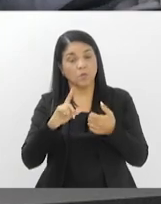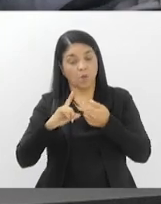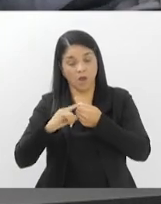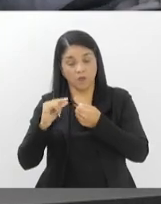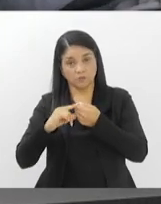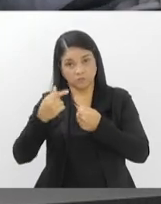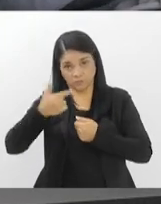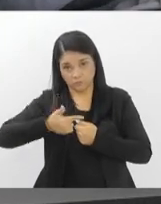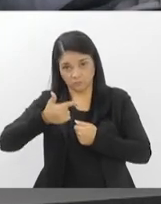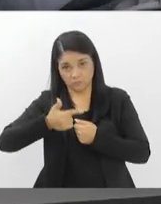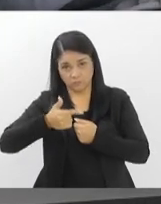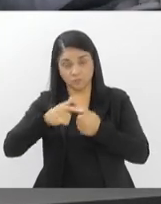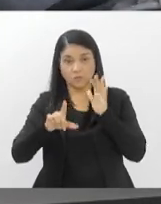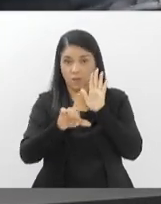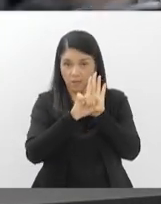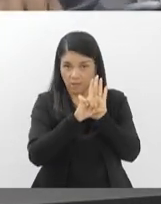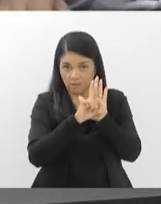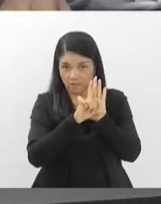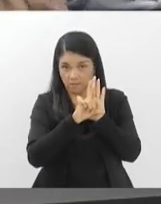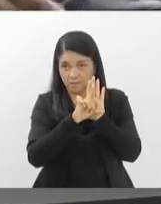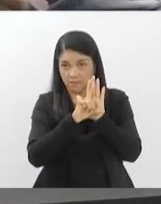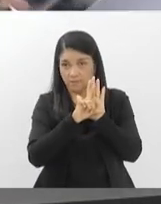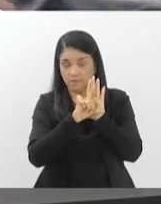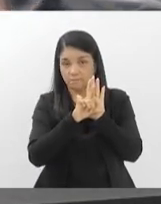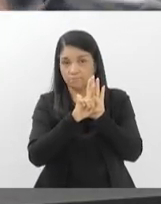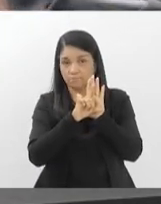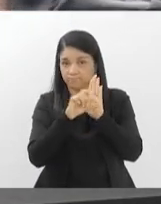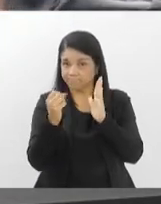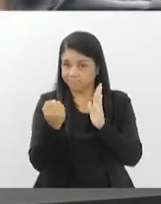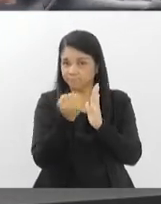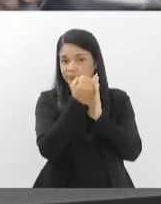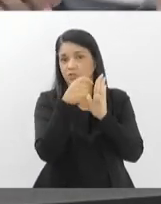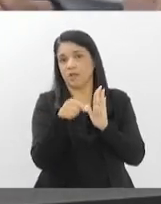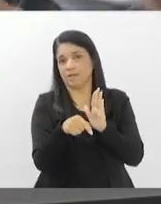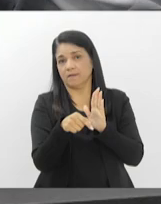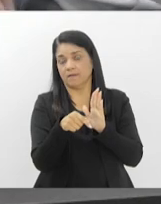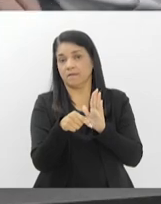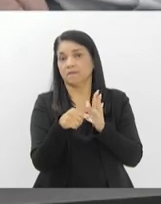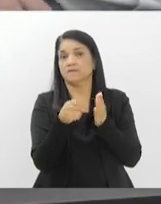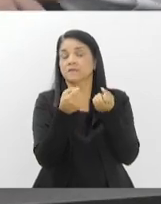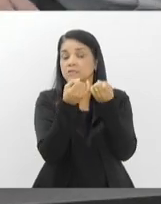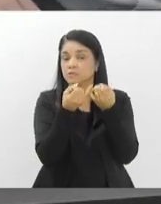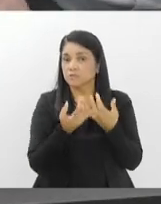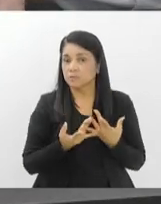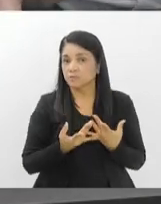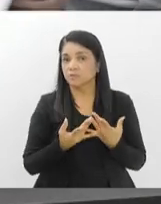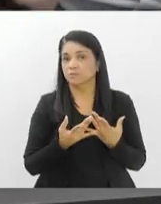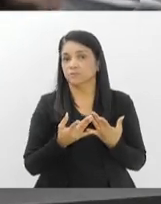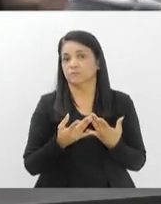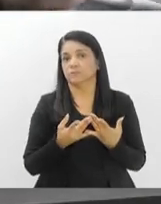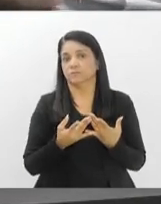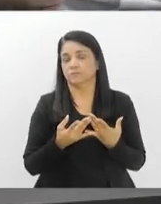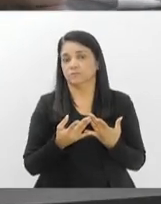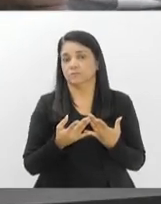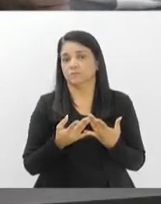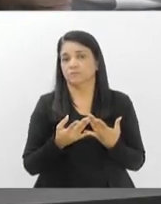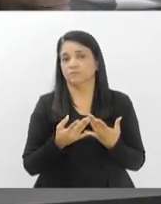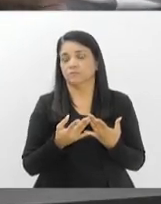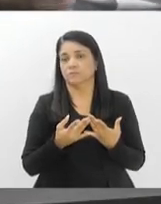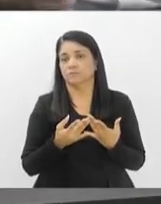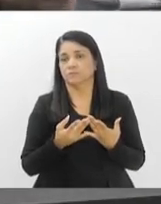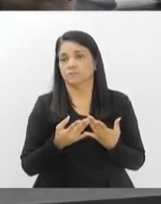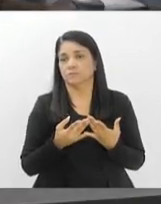2º dessa lei, que está aqui em destaque, ele fala exatamente essa